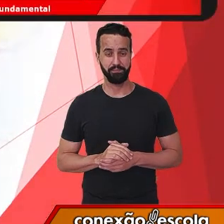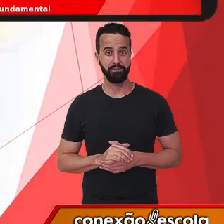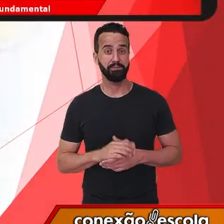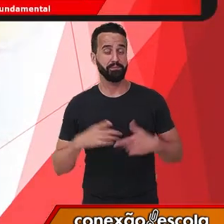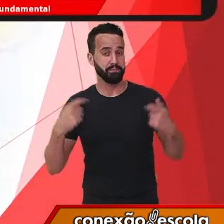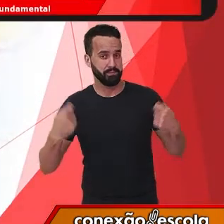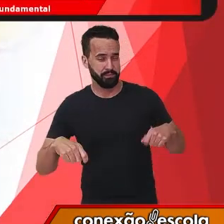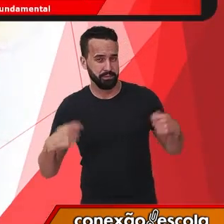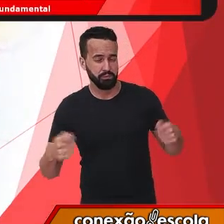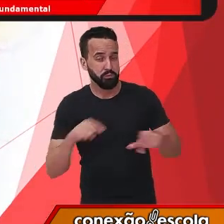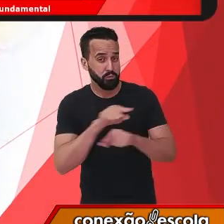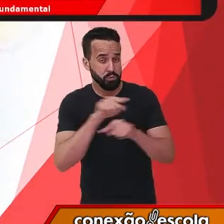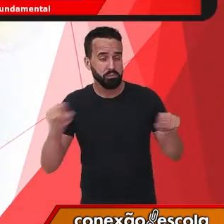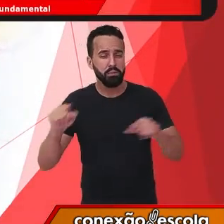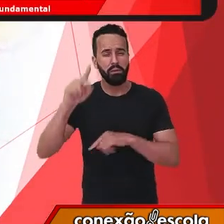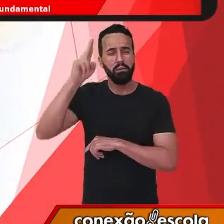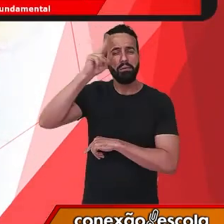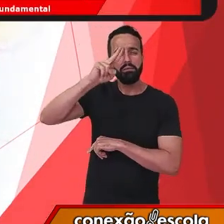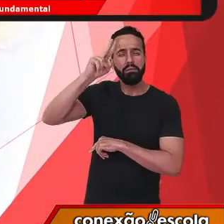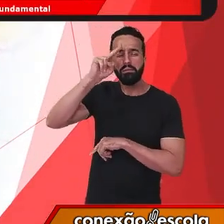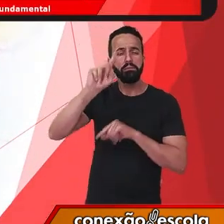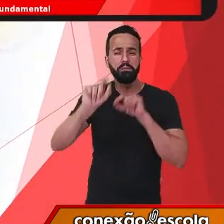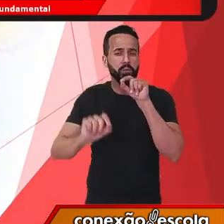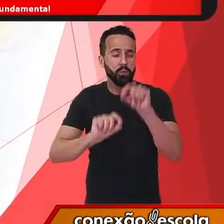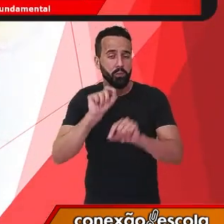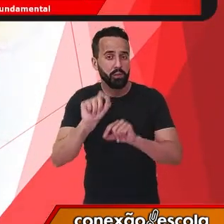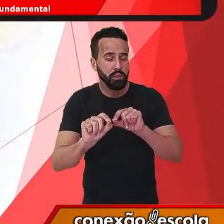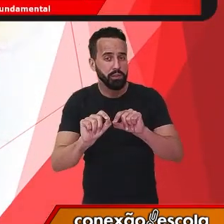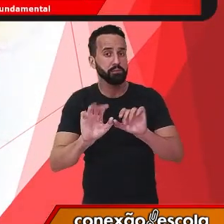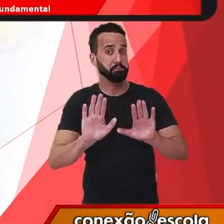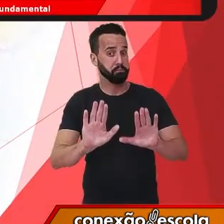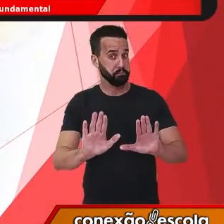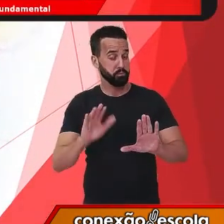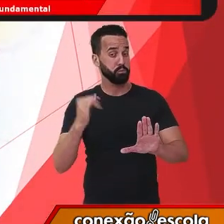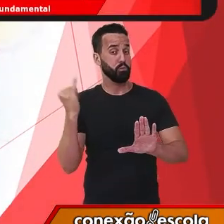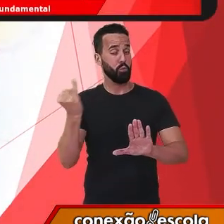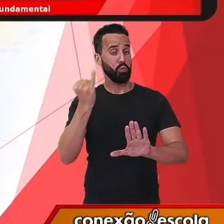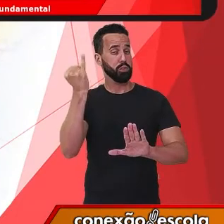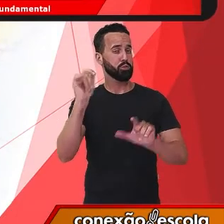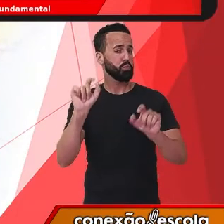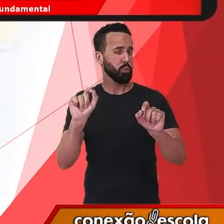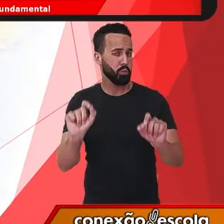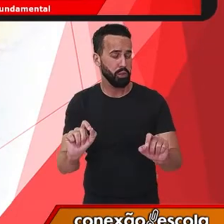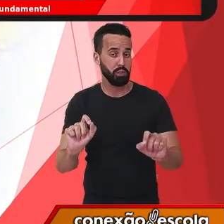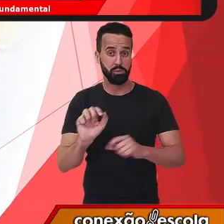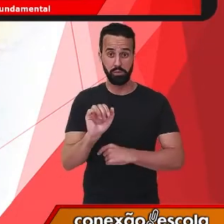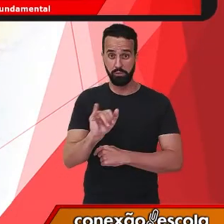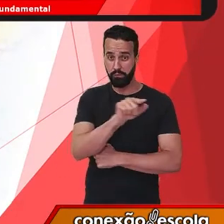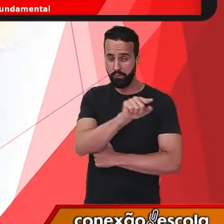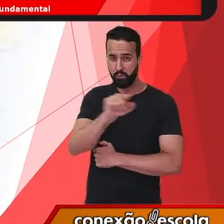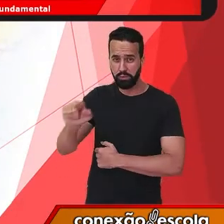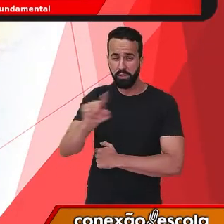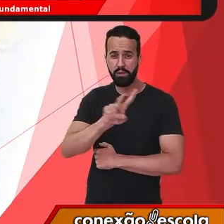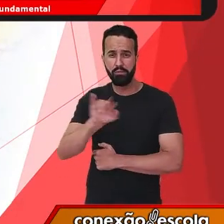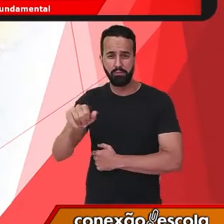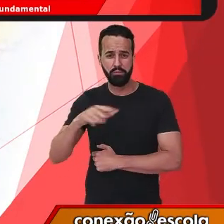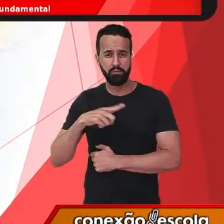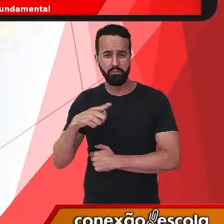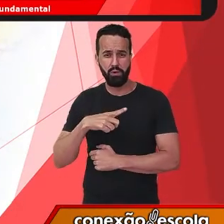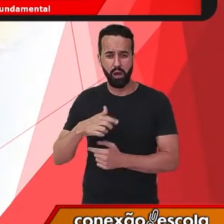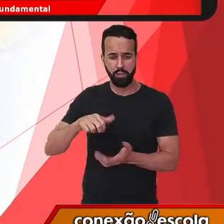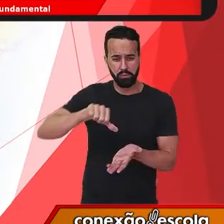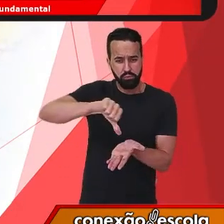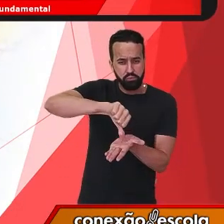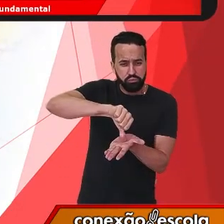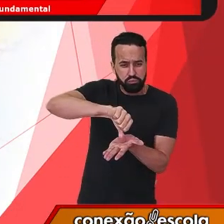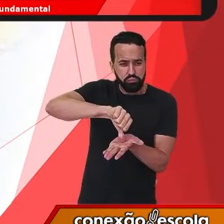preciso que vocês se lembrem de um detalhe muito importante Quando você vai utilizar o seu GPS